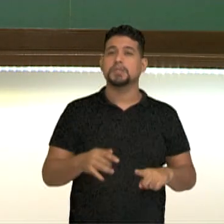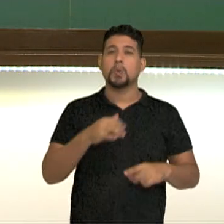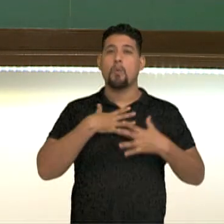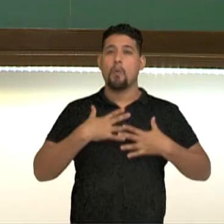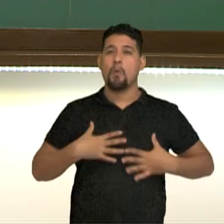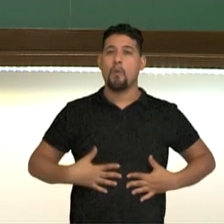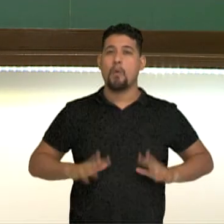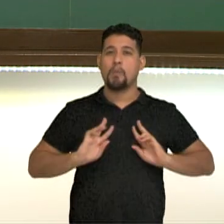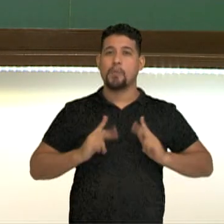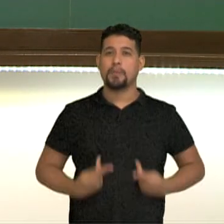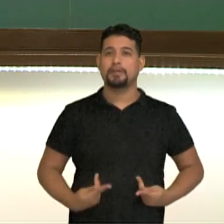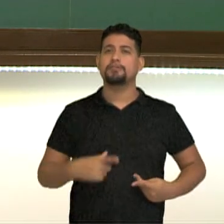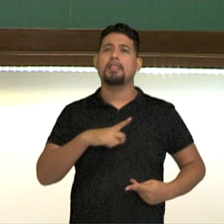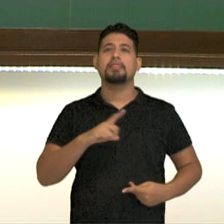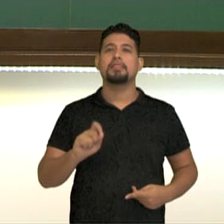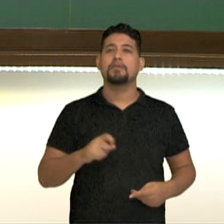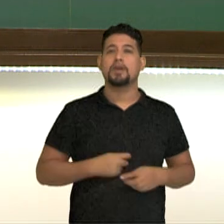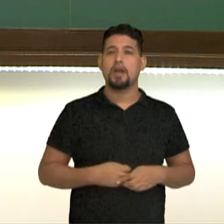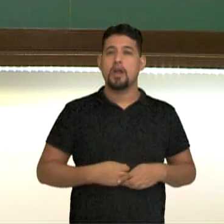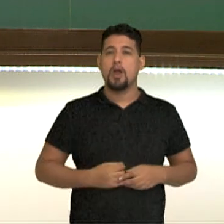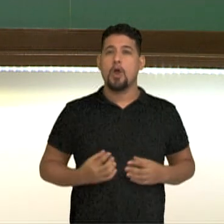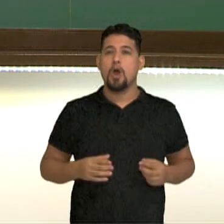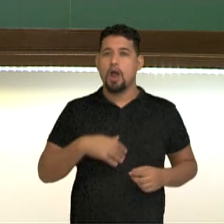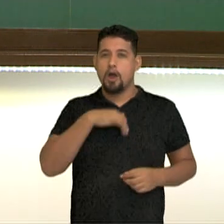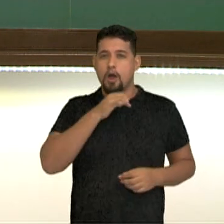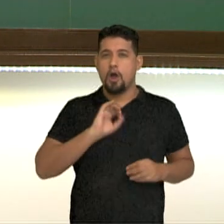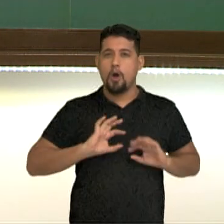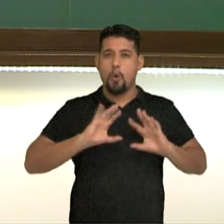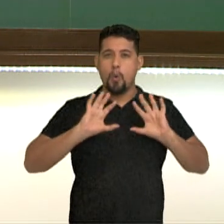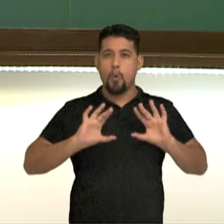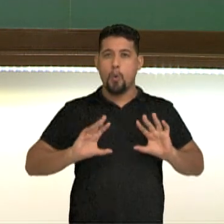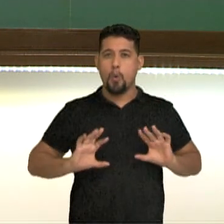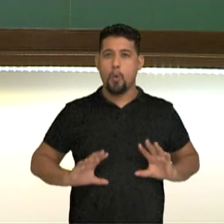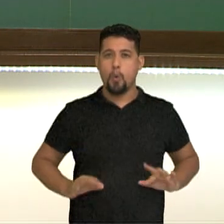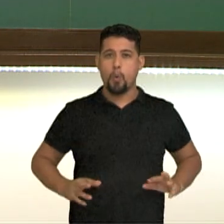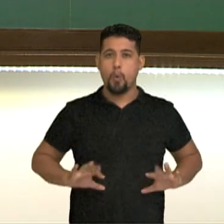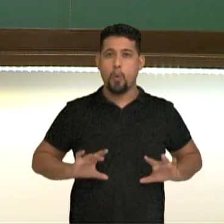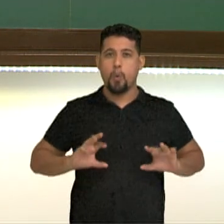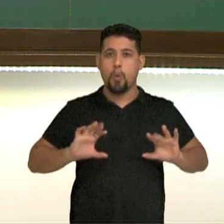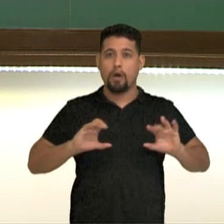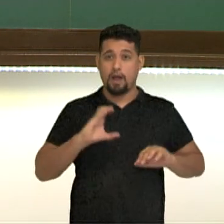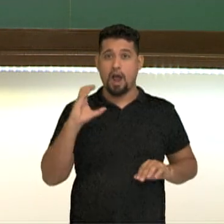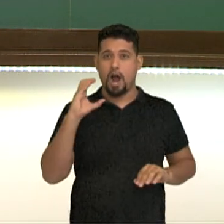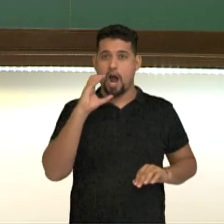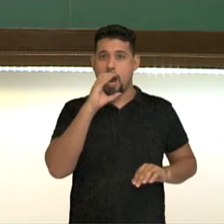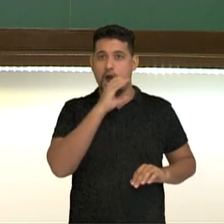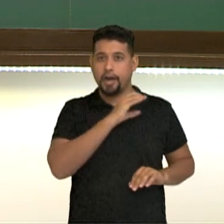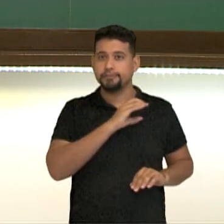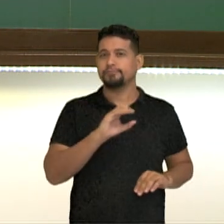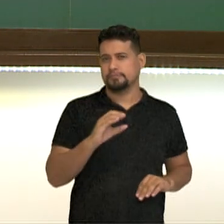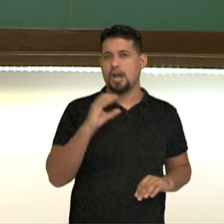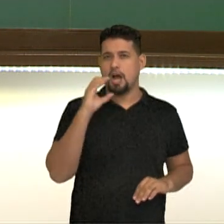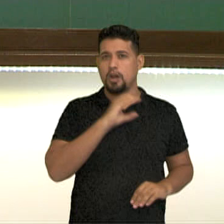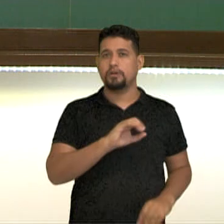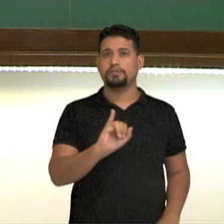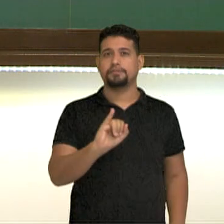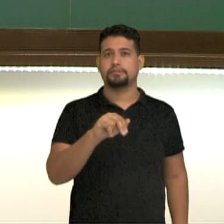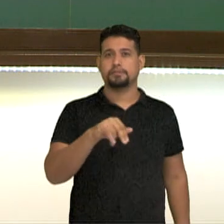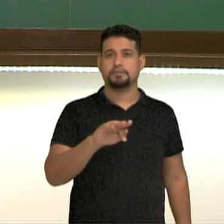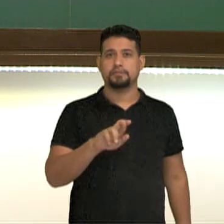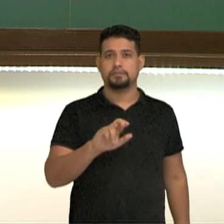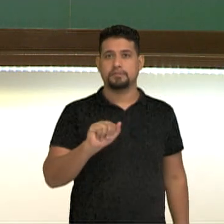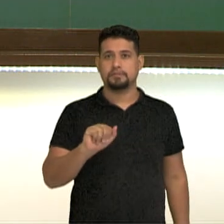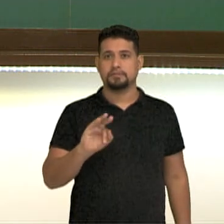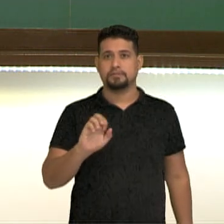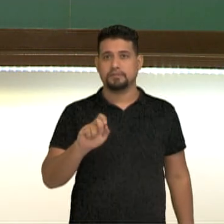humano, pessoal, ele emite uma radiação na faixa do infravermelho. O infravermelho, pessoal, é conhecido como onda de calor. Você perde